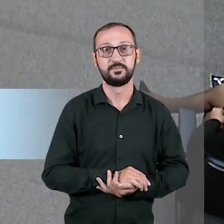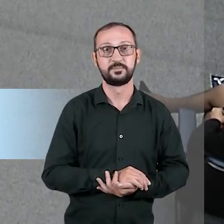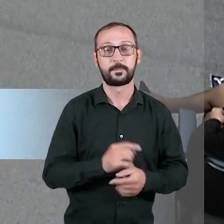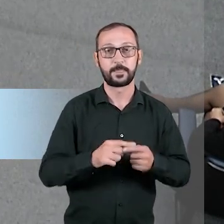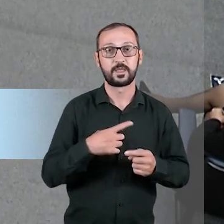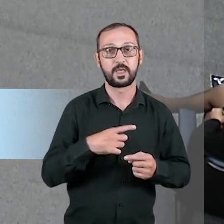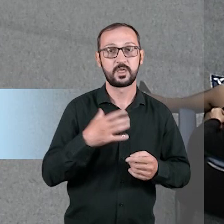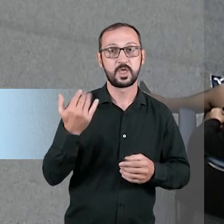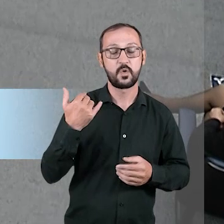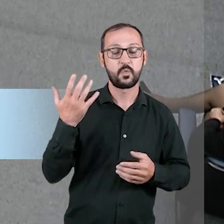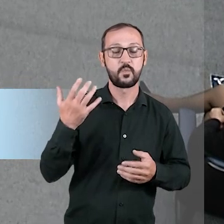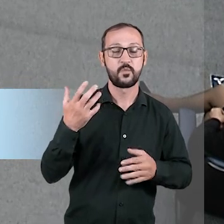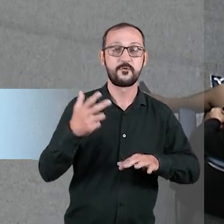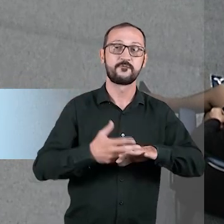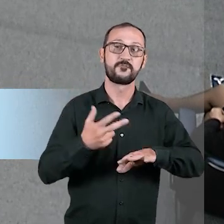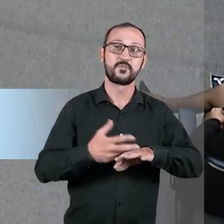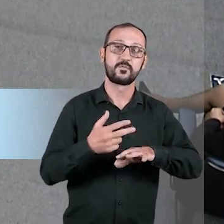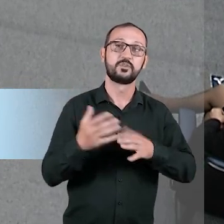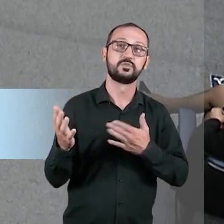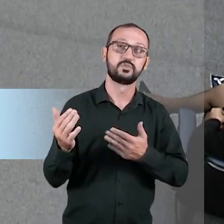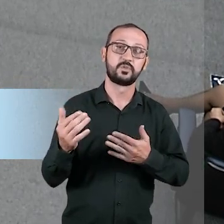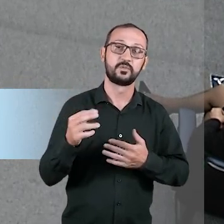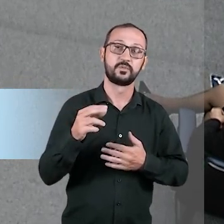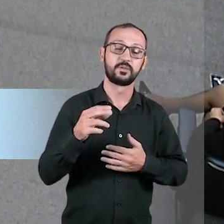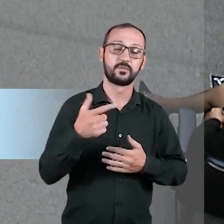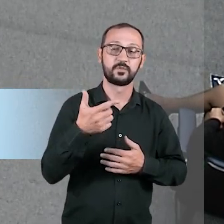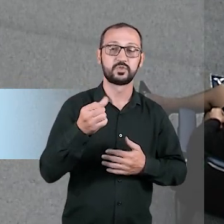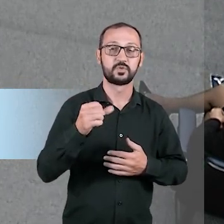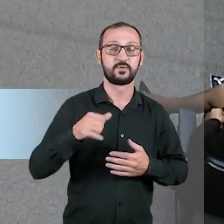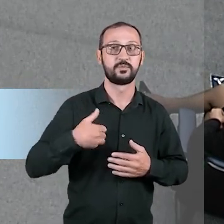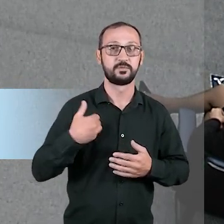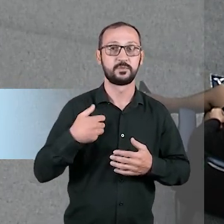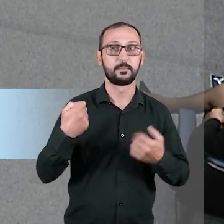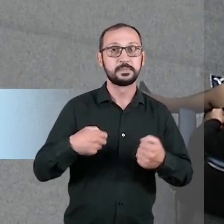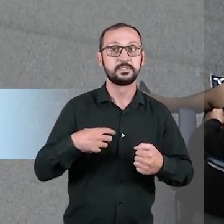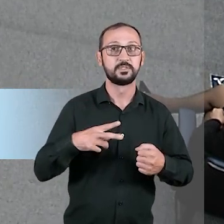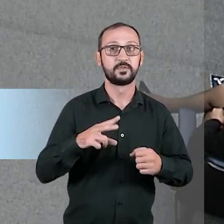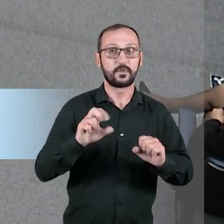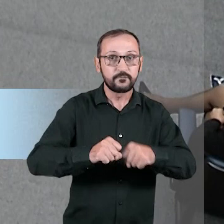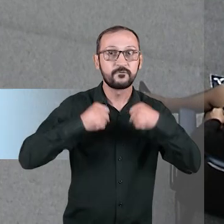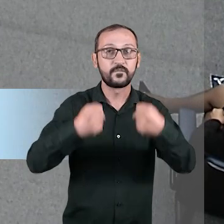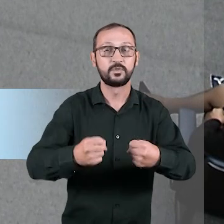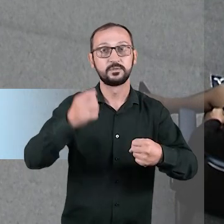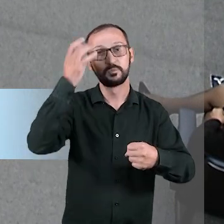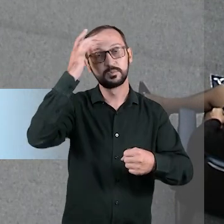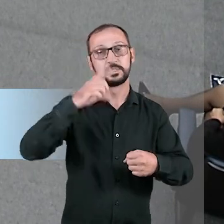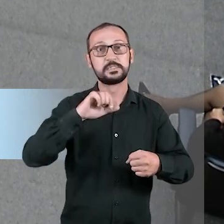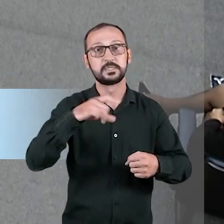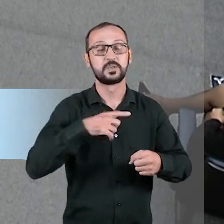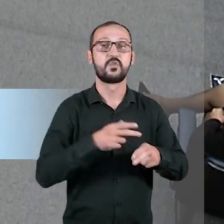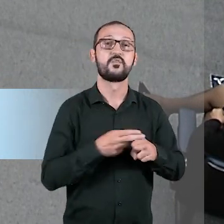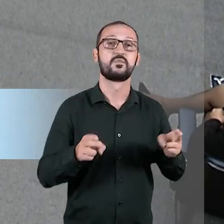isso porque eu fiquei viúva muito jovem, com 29 anos, e eu precisei ser muito forte. Eu não sei até hoje se